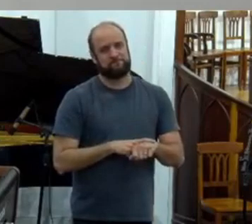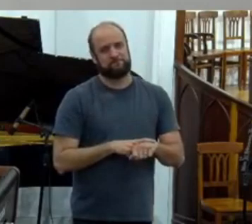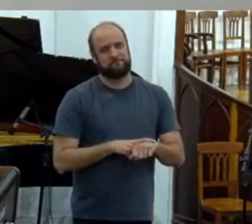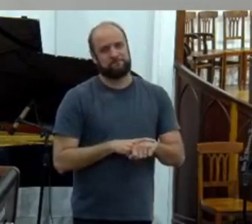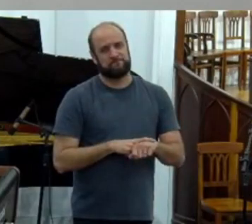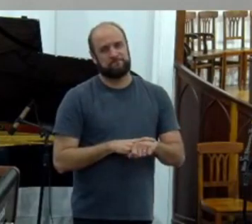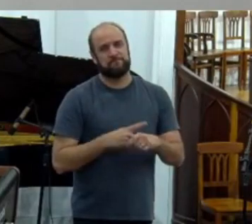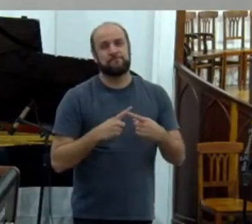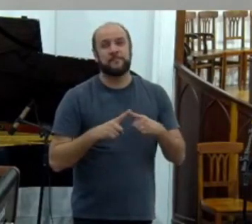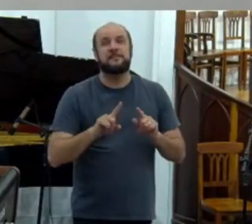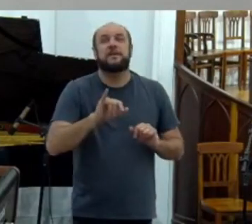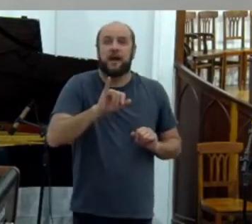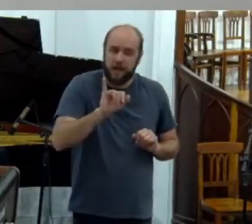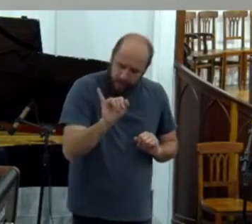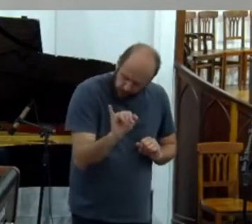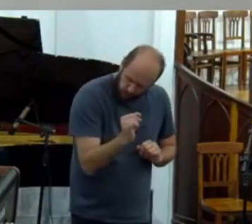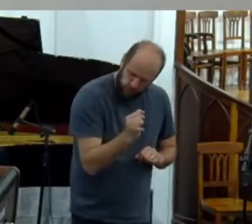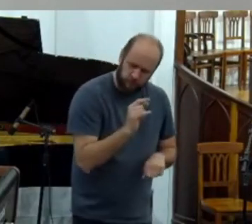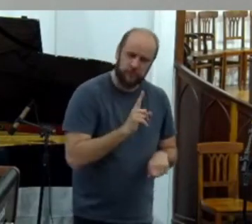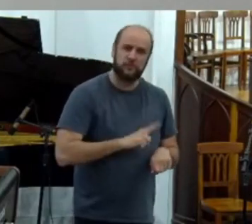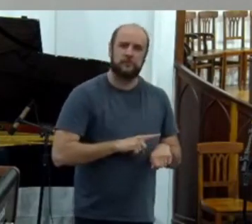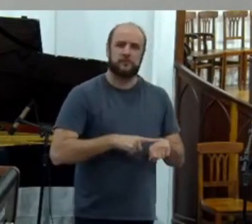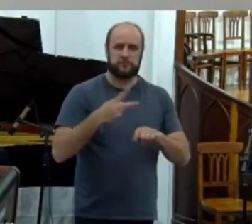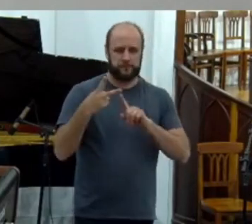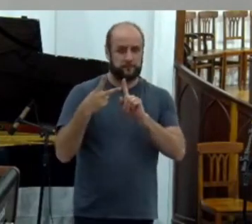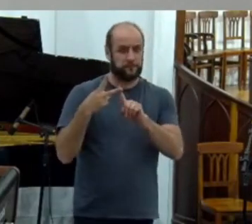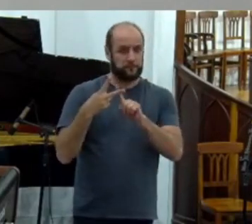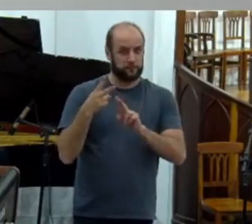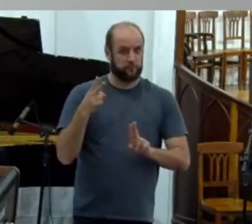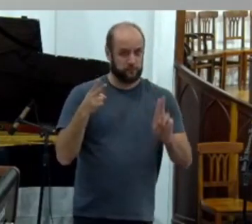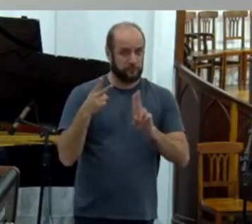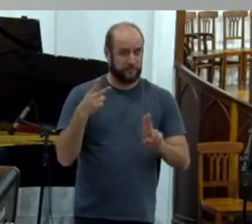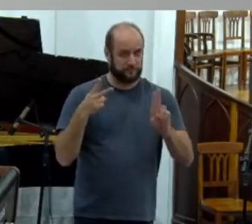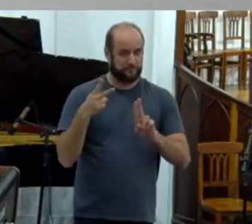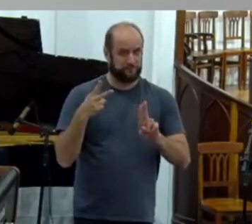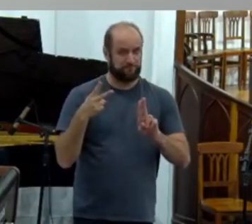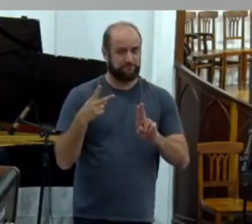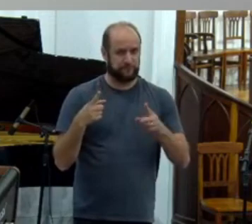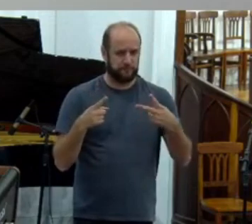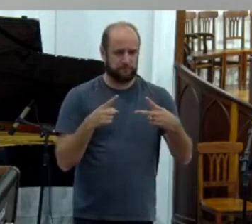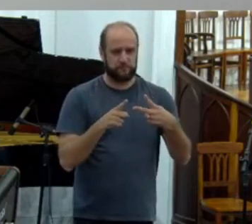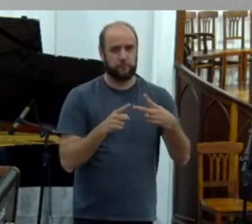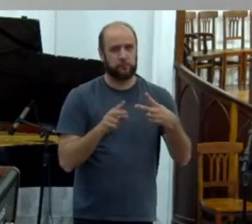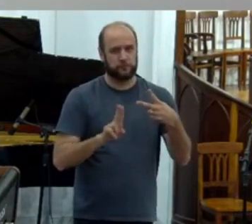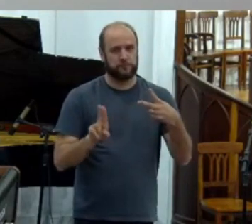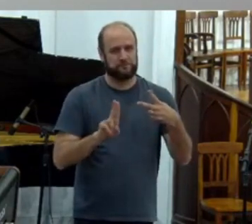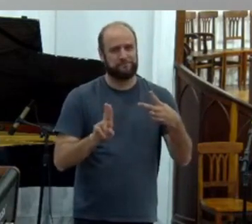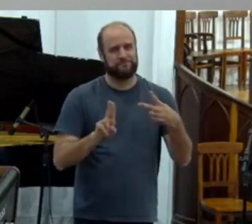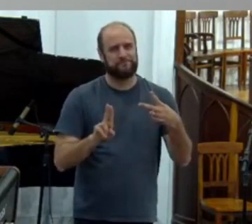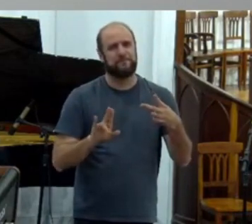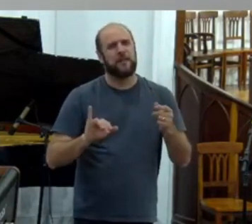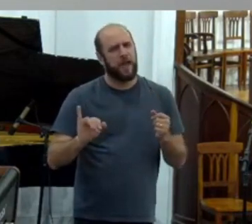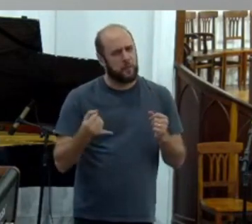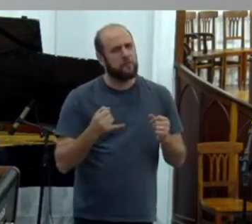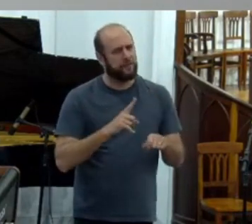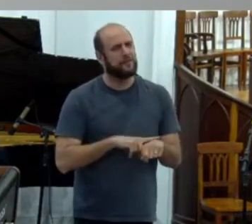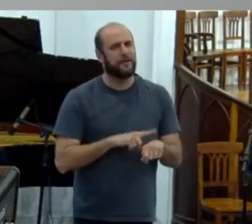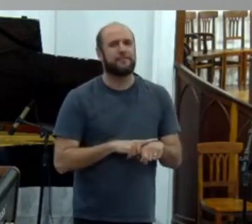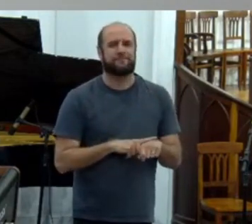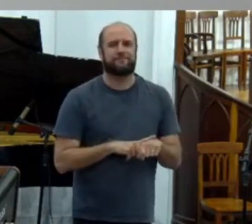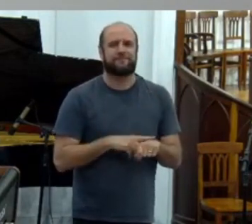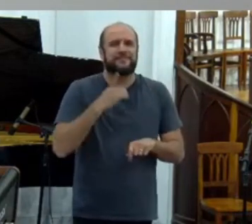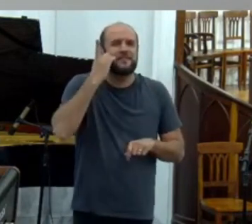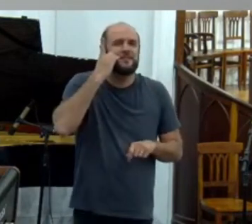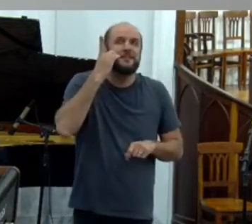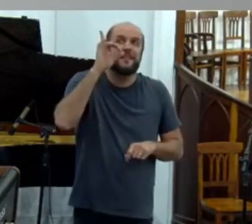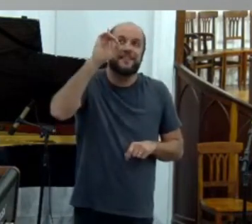Mas aproveite o tempo. Essa é a minha segunda aplicação. Aproveite os dias como o Senhor deu. São os dias